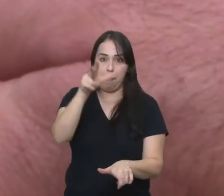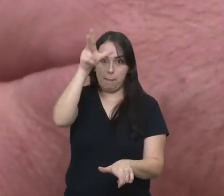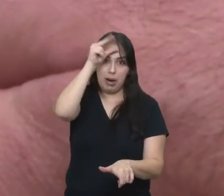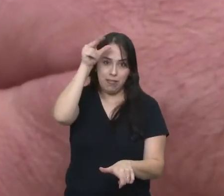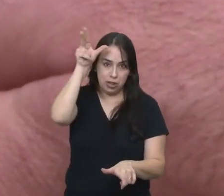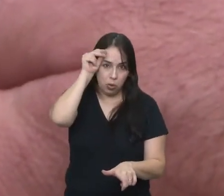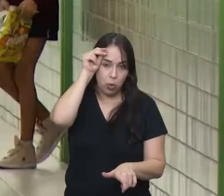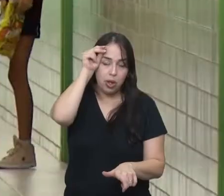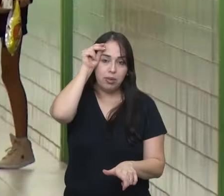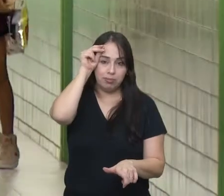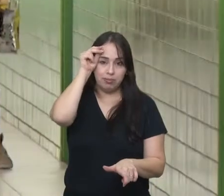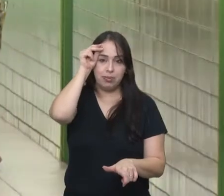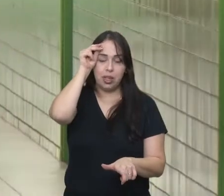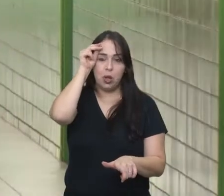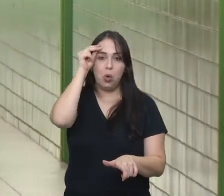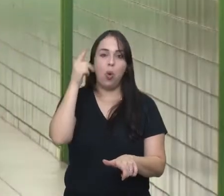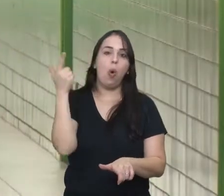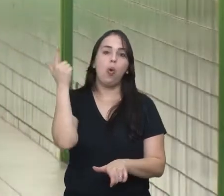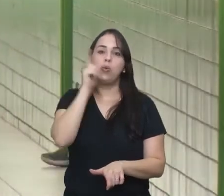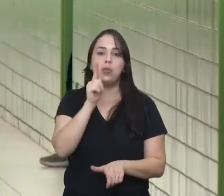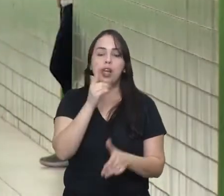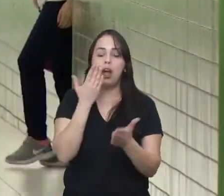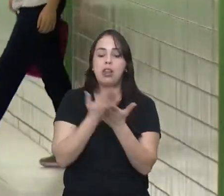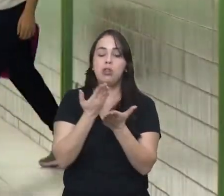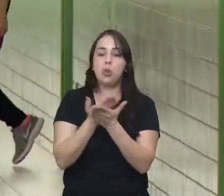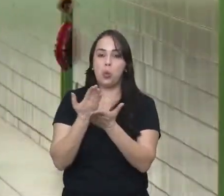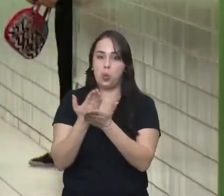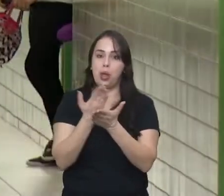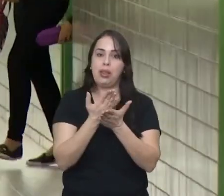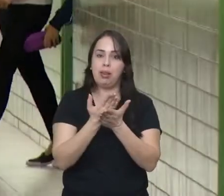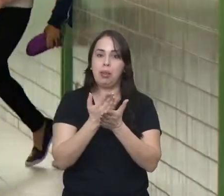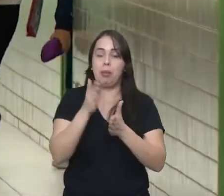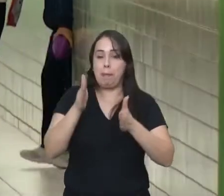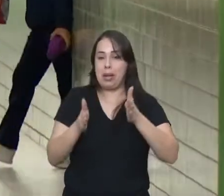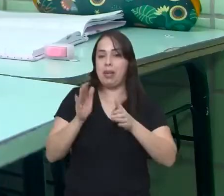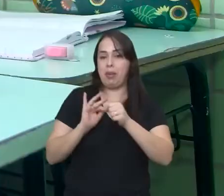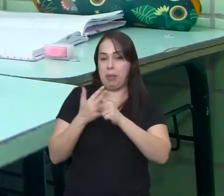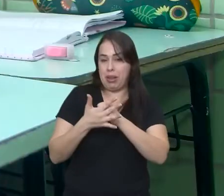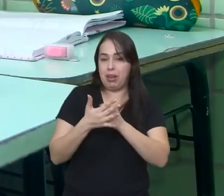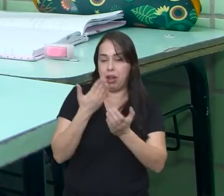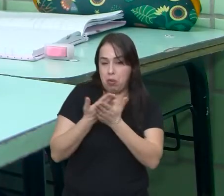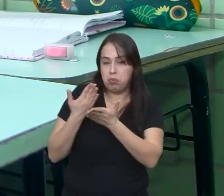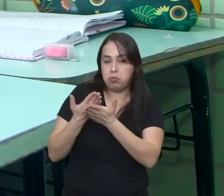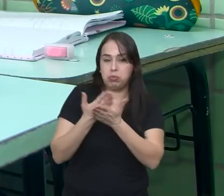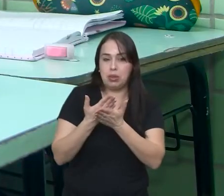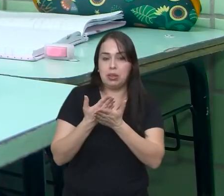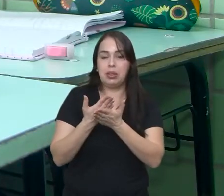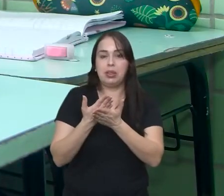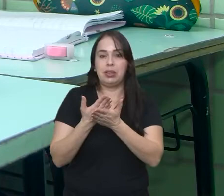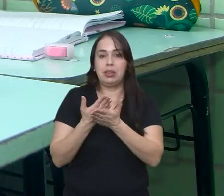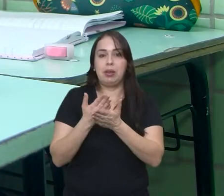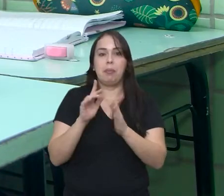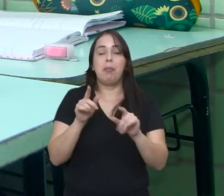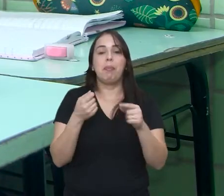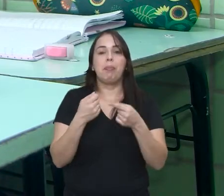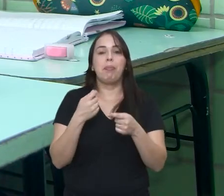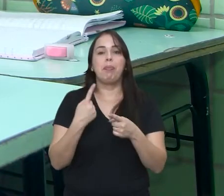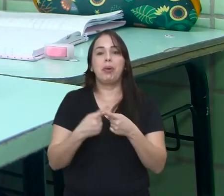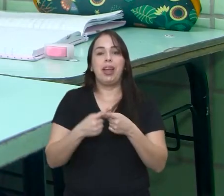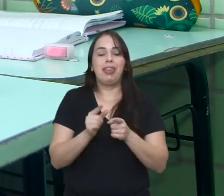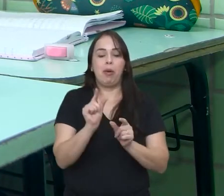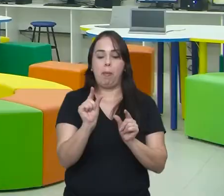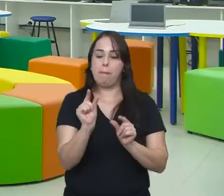telefones celulares que muitos alunos da Rede Municipal de Ensino de São José conseguiram continuar com os estudos